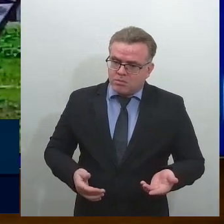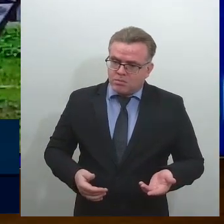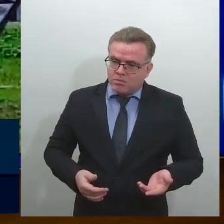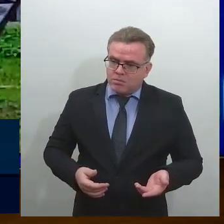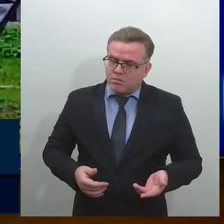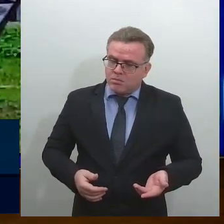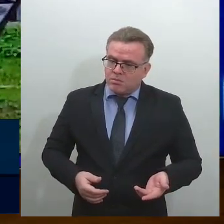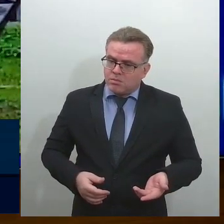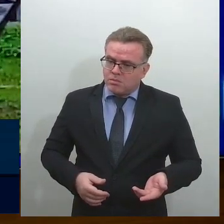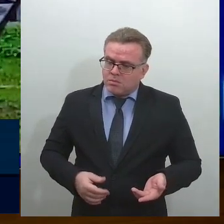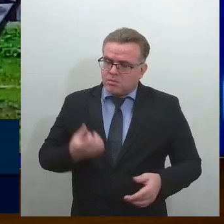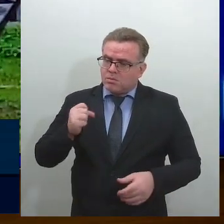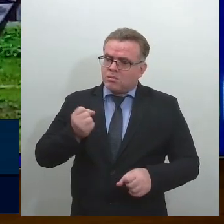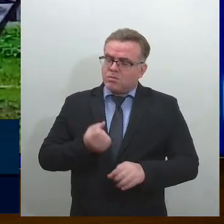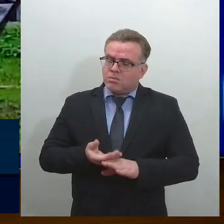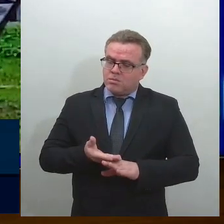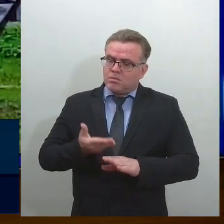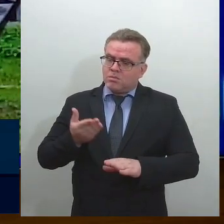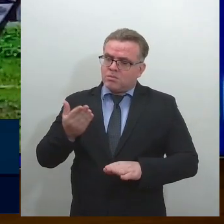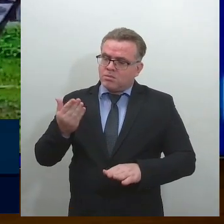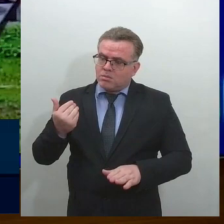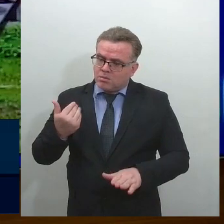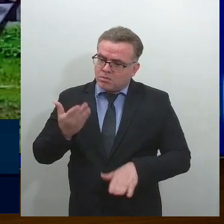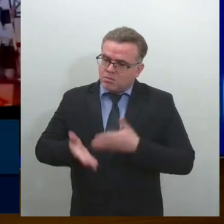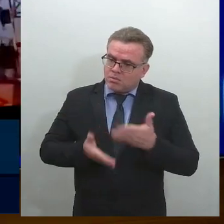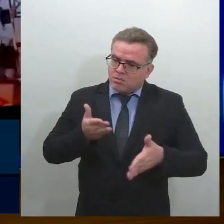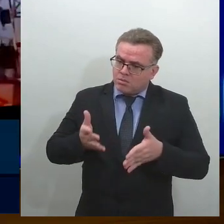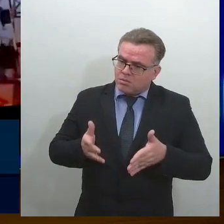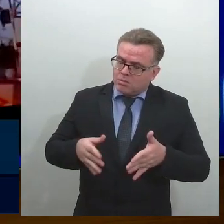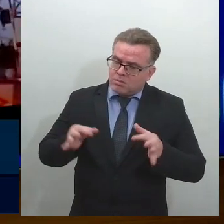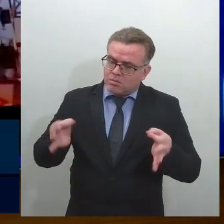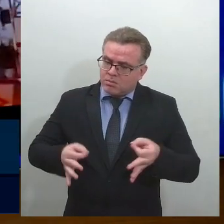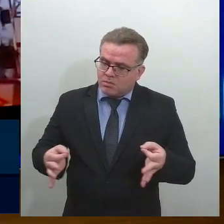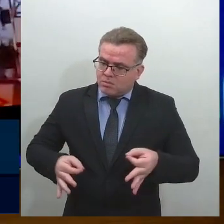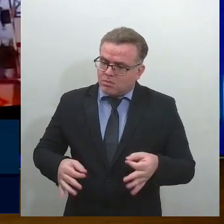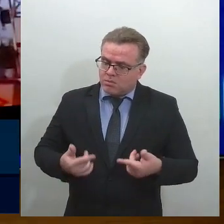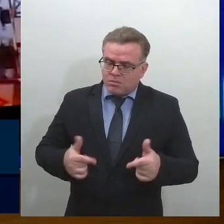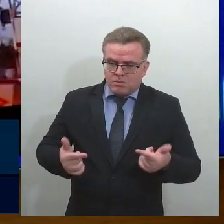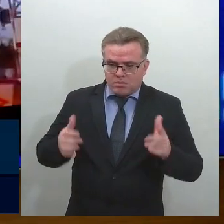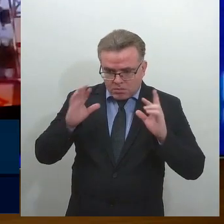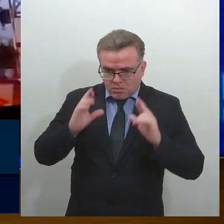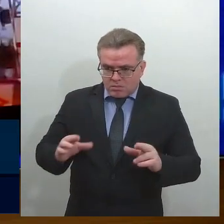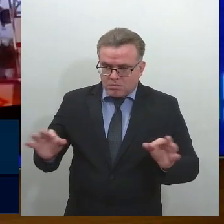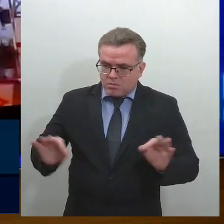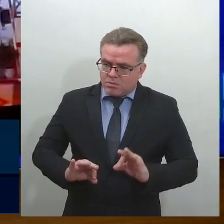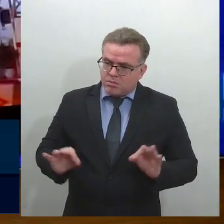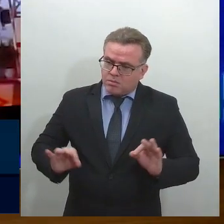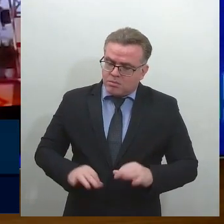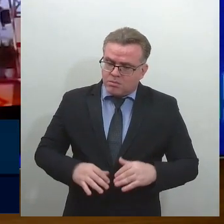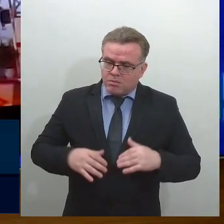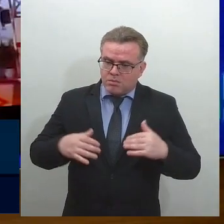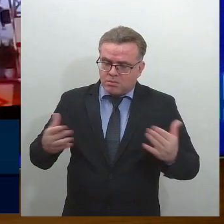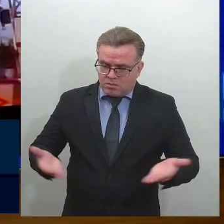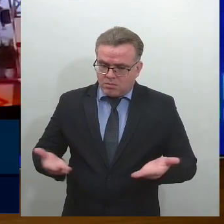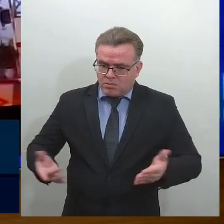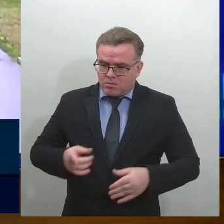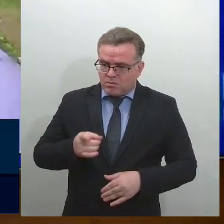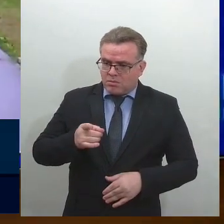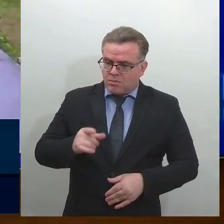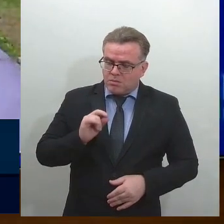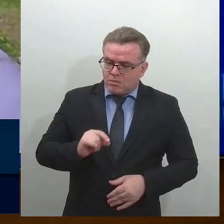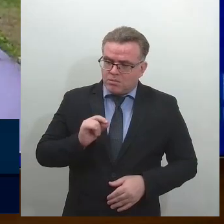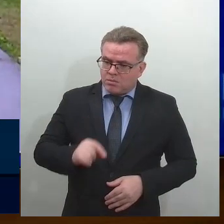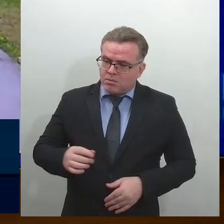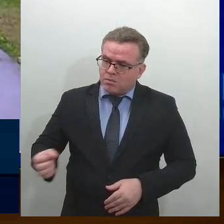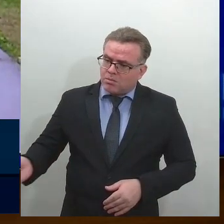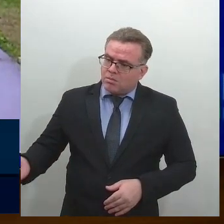sequer ser refeito. E essa é a Itabaiana, é